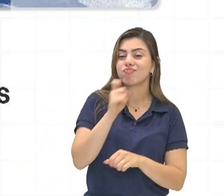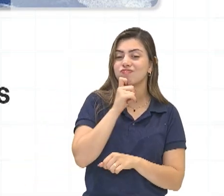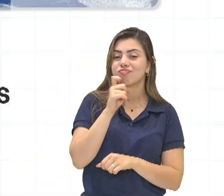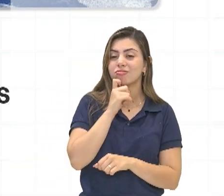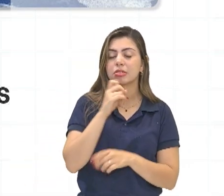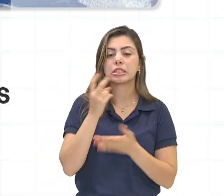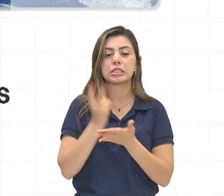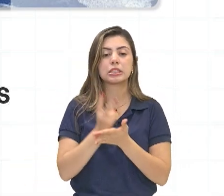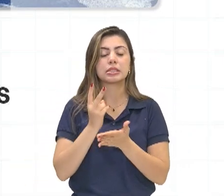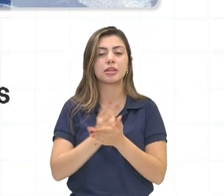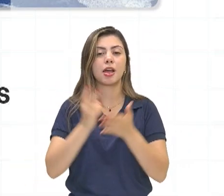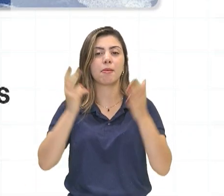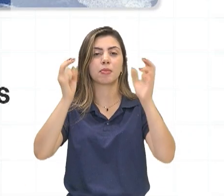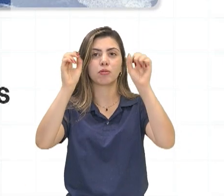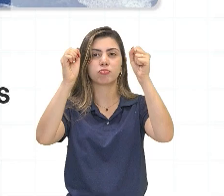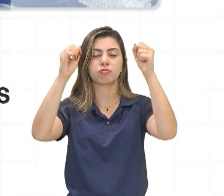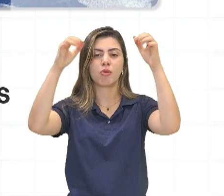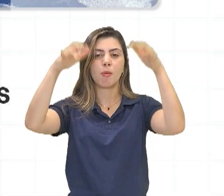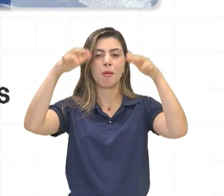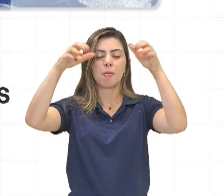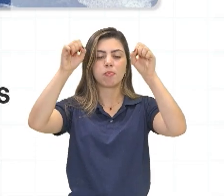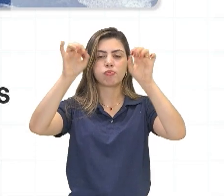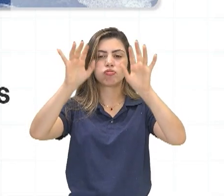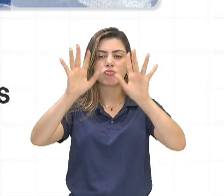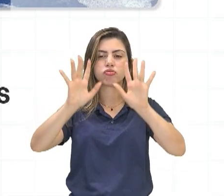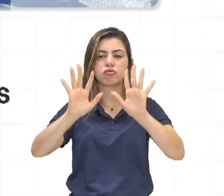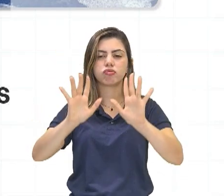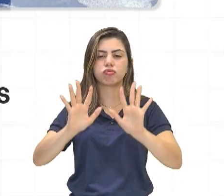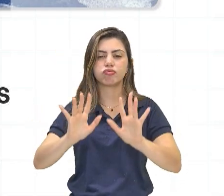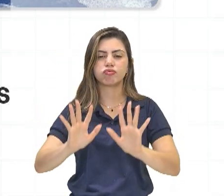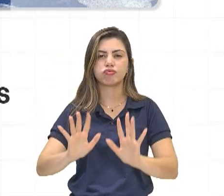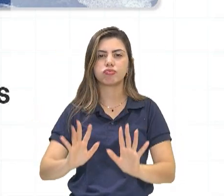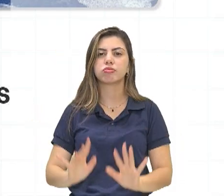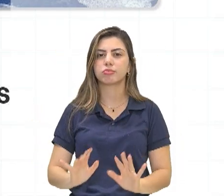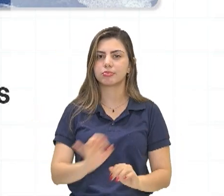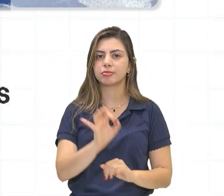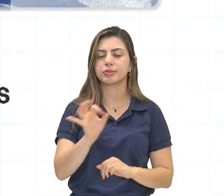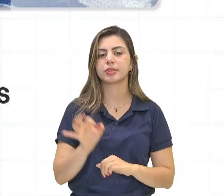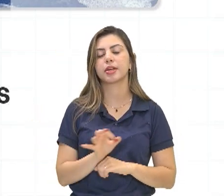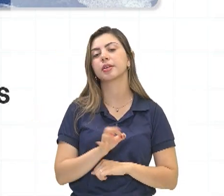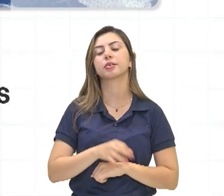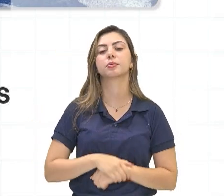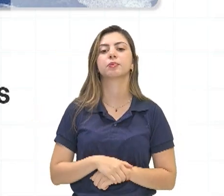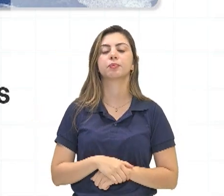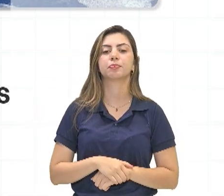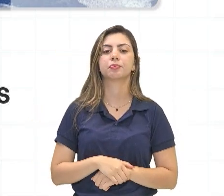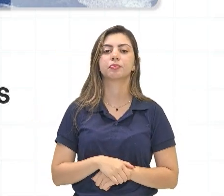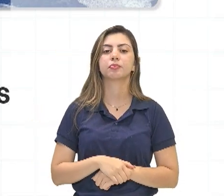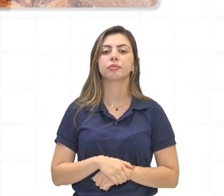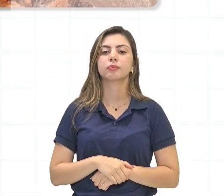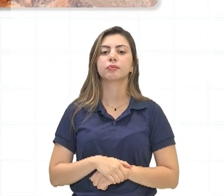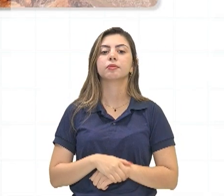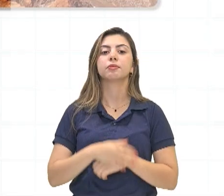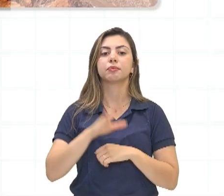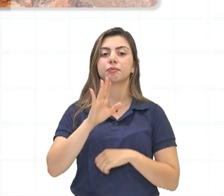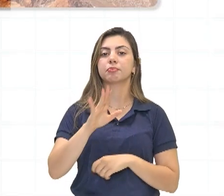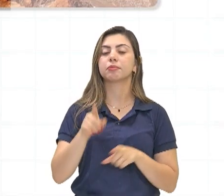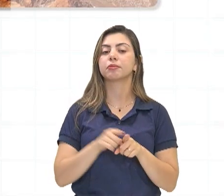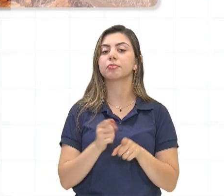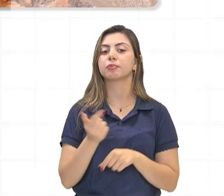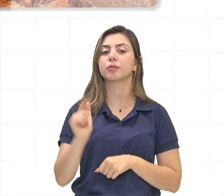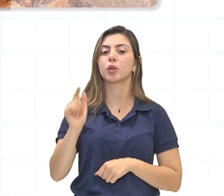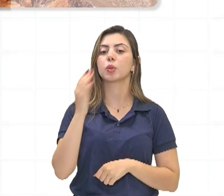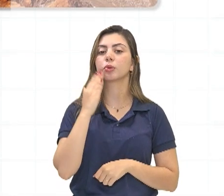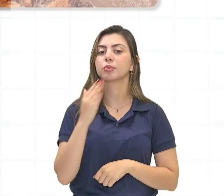recorrentes nevascas, que é aquela grande quantidade de neve, certo? Temos ainda o clima